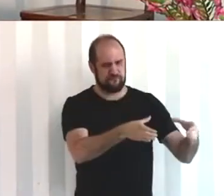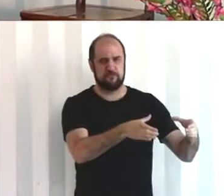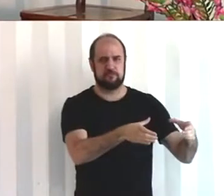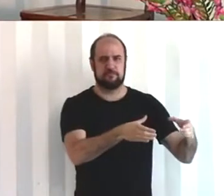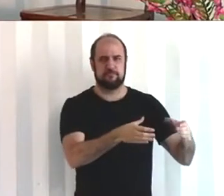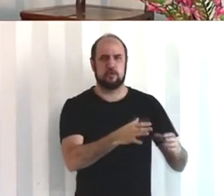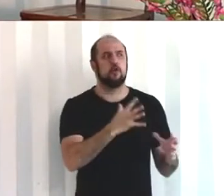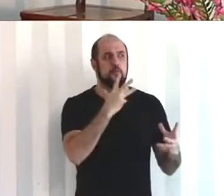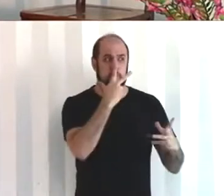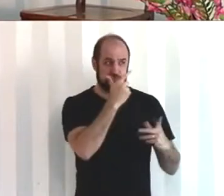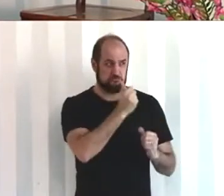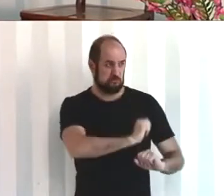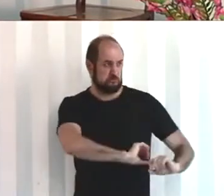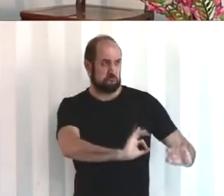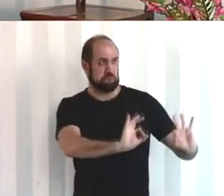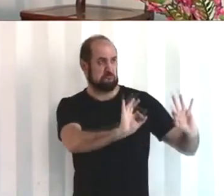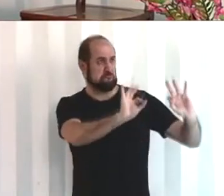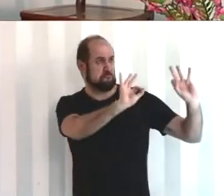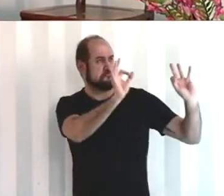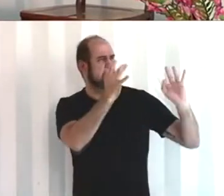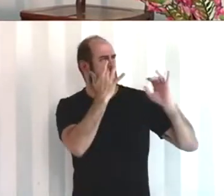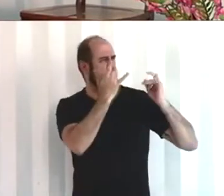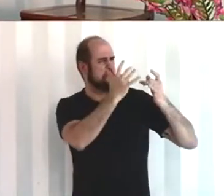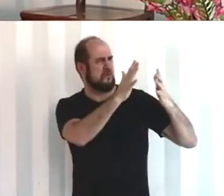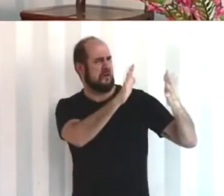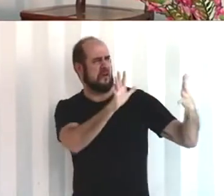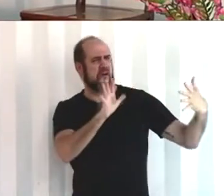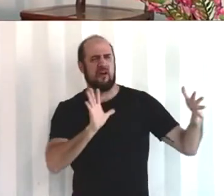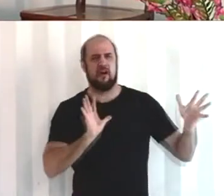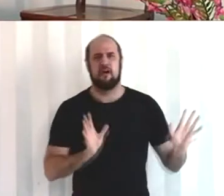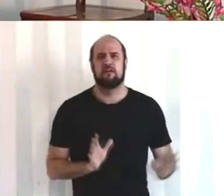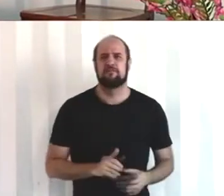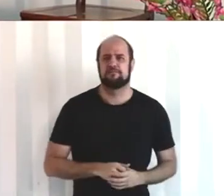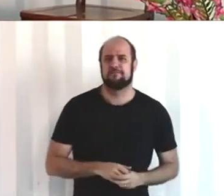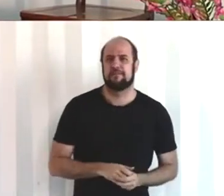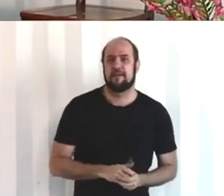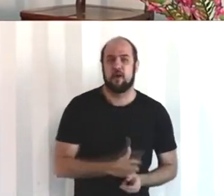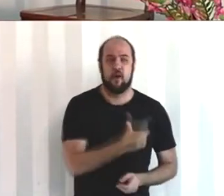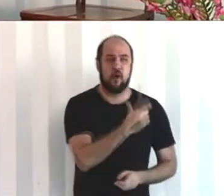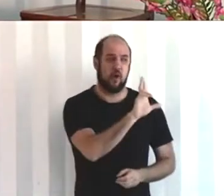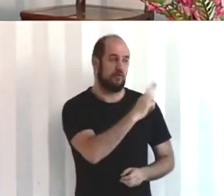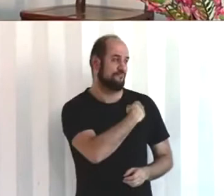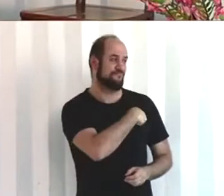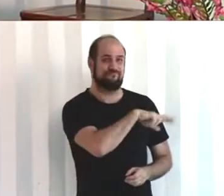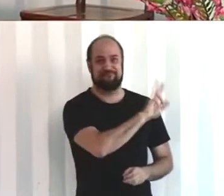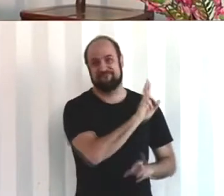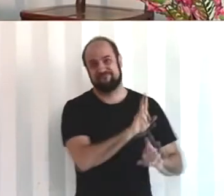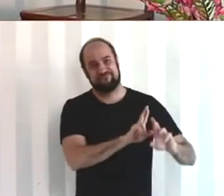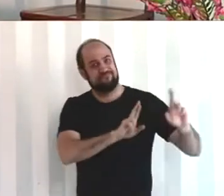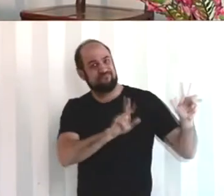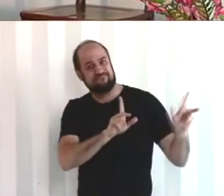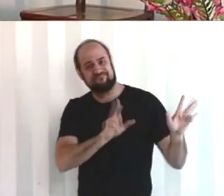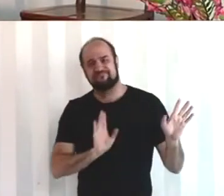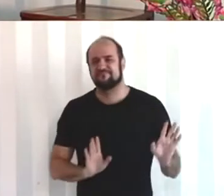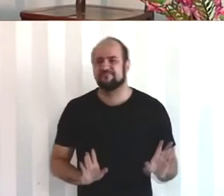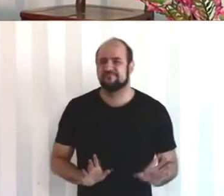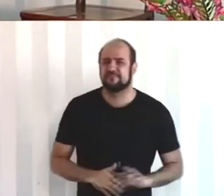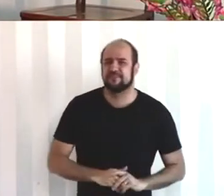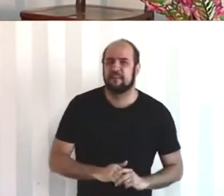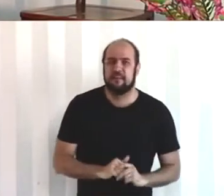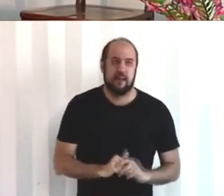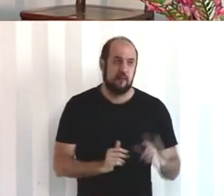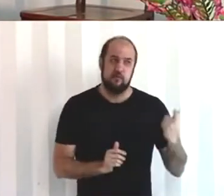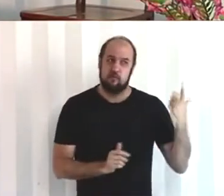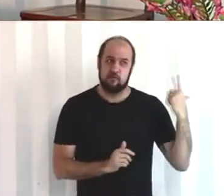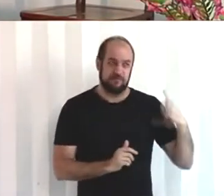coisa bonita, suntuosa, dourada, brilhante, para uma outra religiosidade. E eles não conseguem então, e